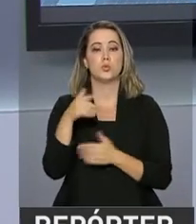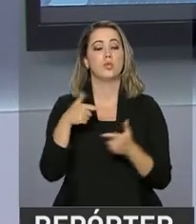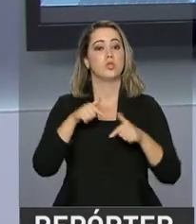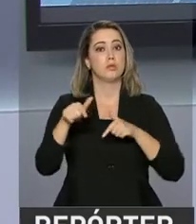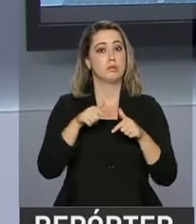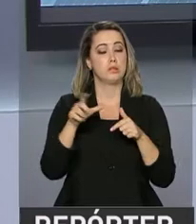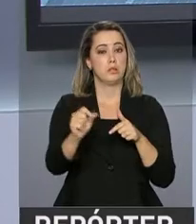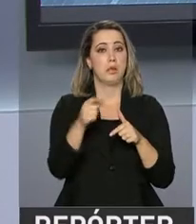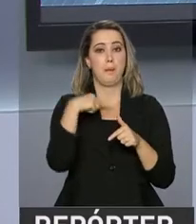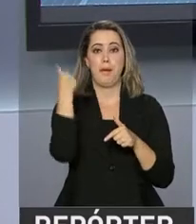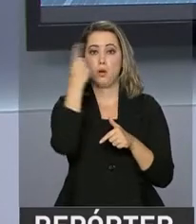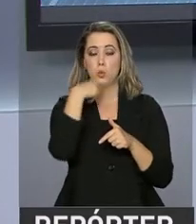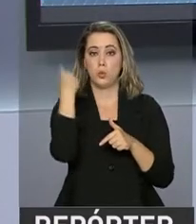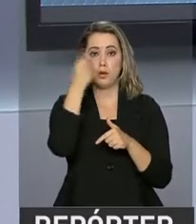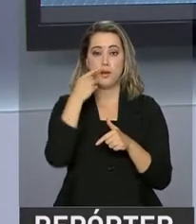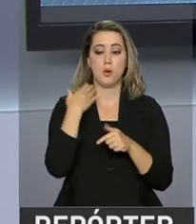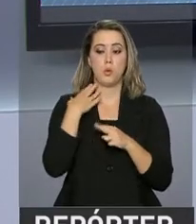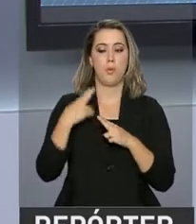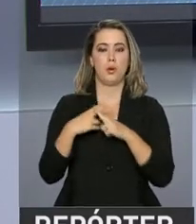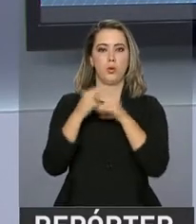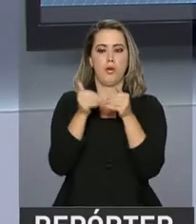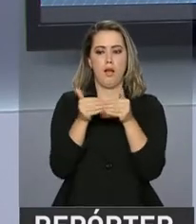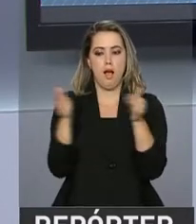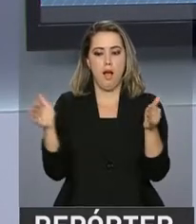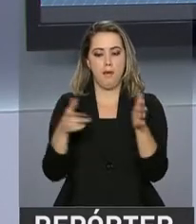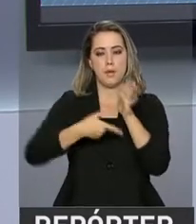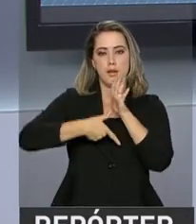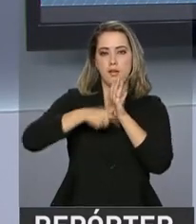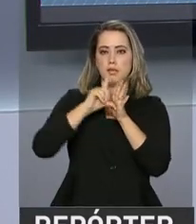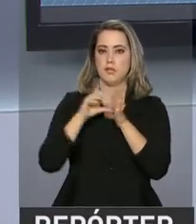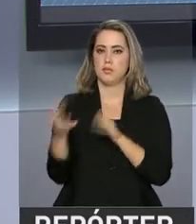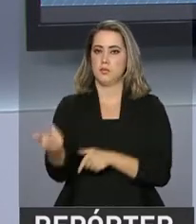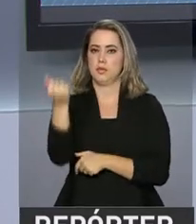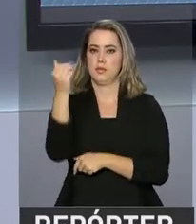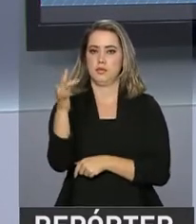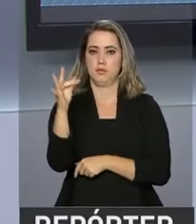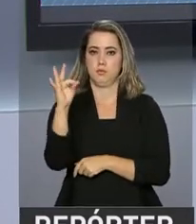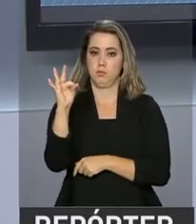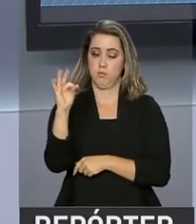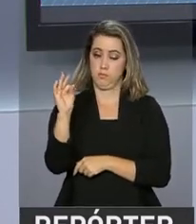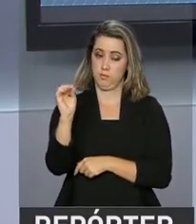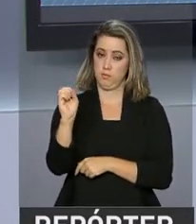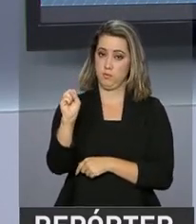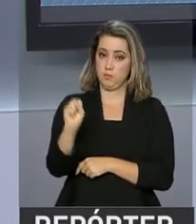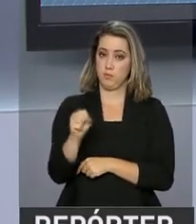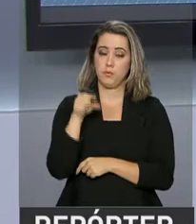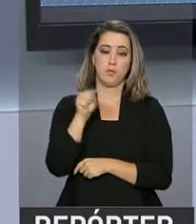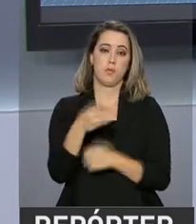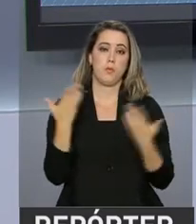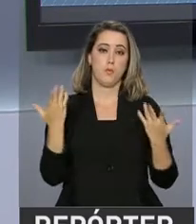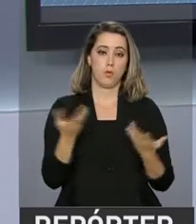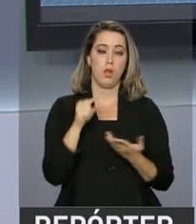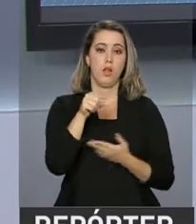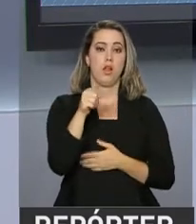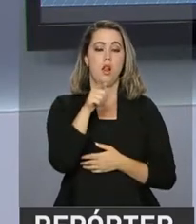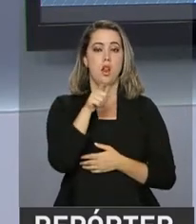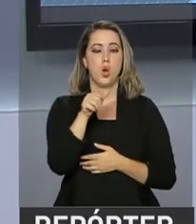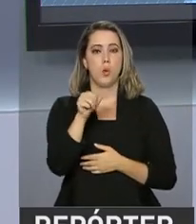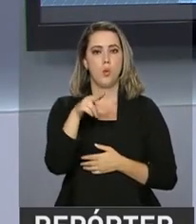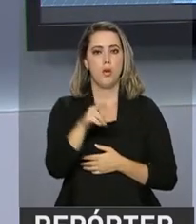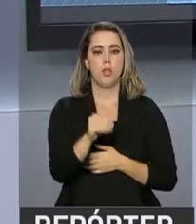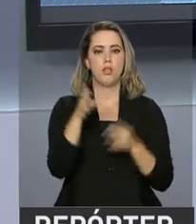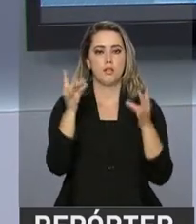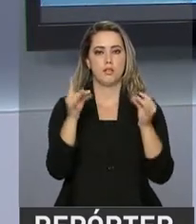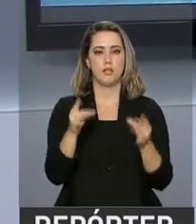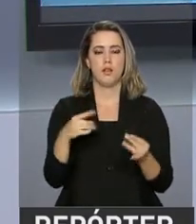funcionamento estendido das agências da caixa para sacar o fgts das contas inativas a repórter lo na cara e